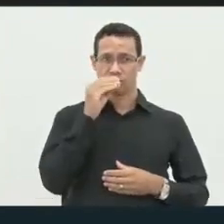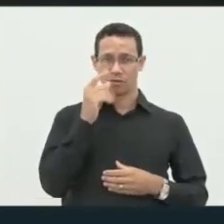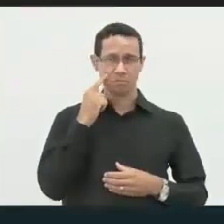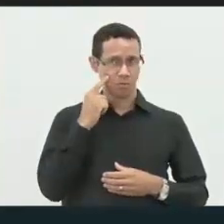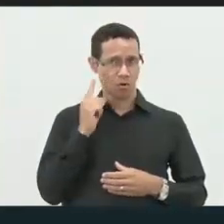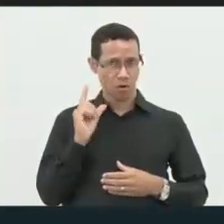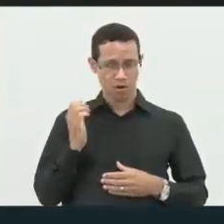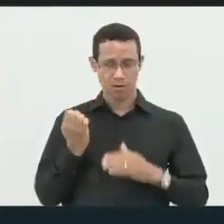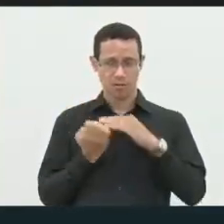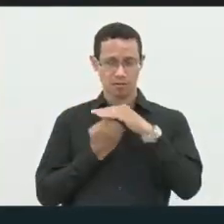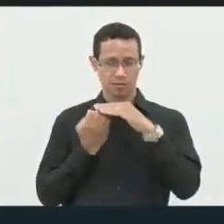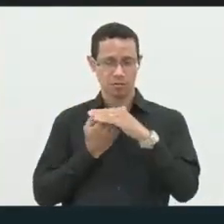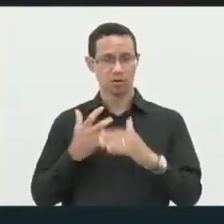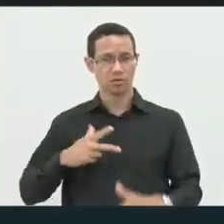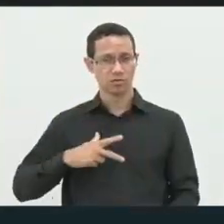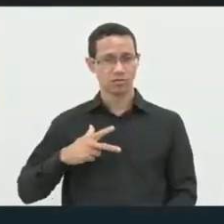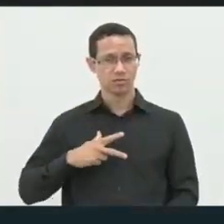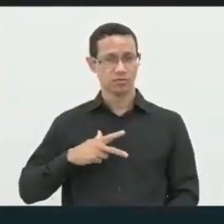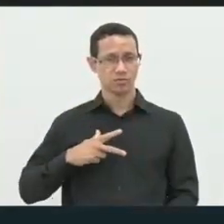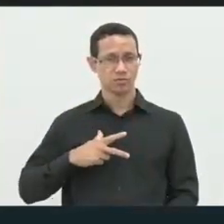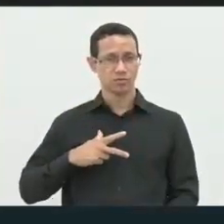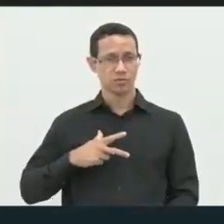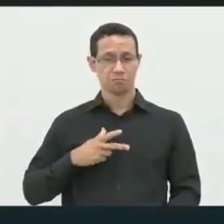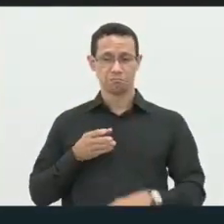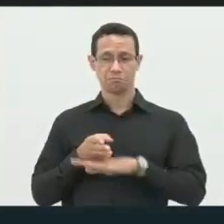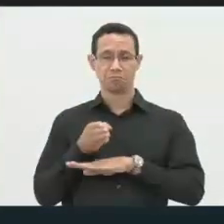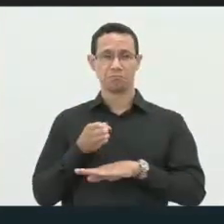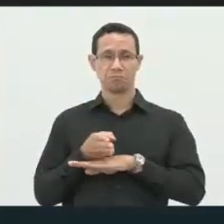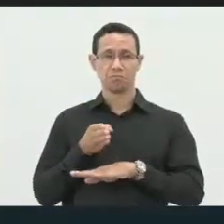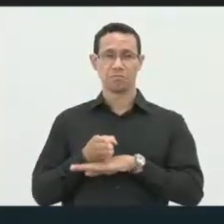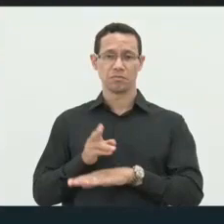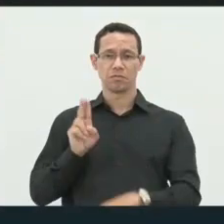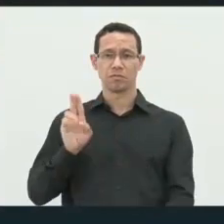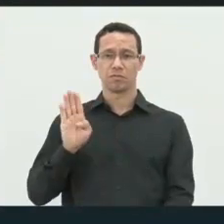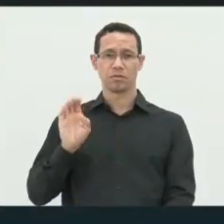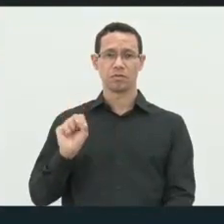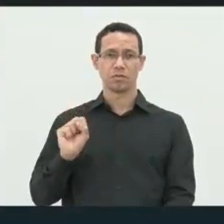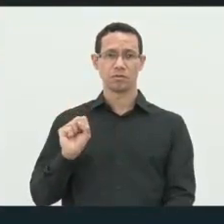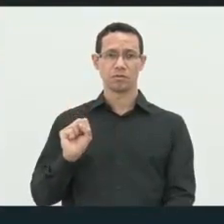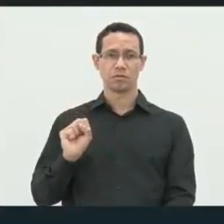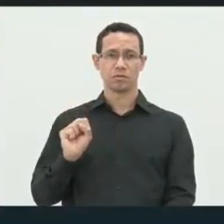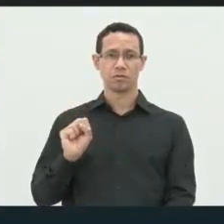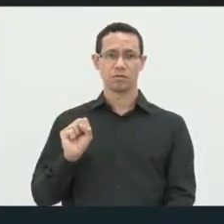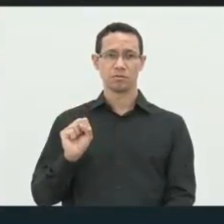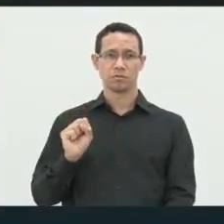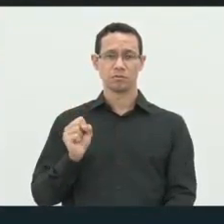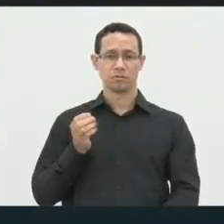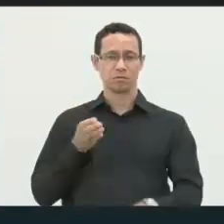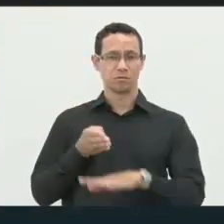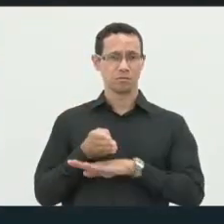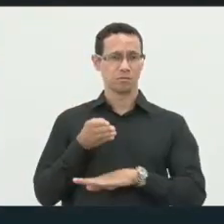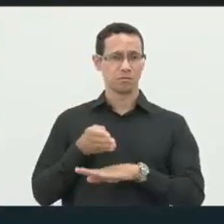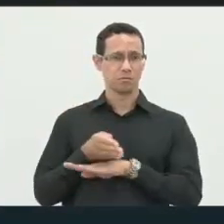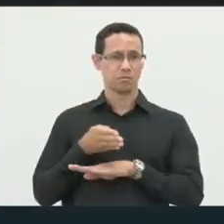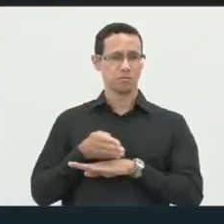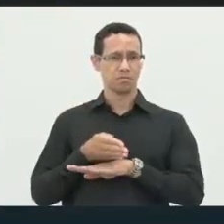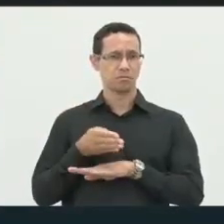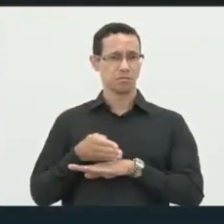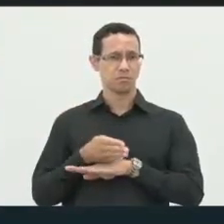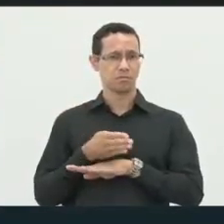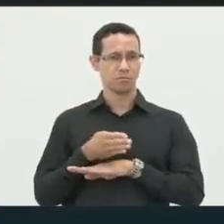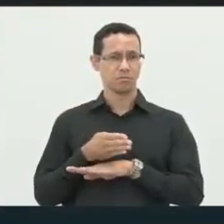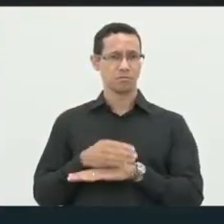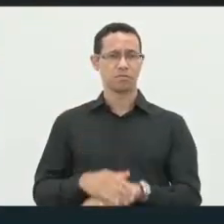privada acessam a unidade de saúde acessa a unidade de saúde